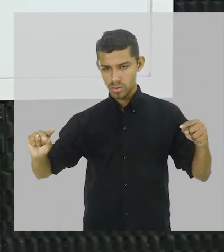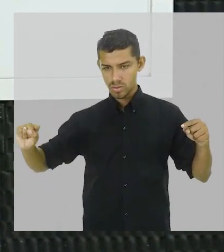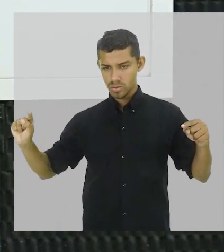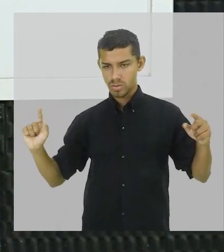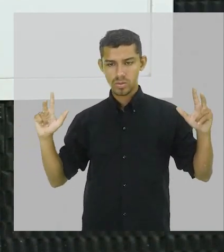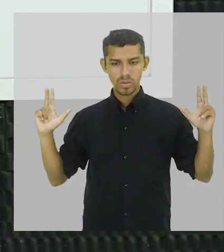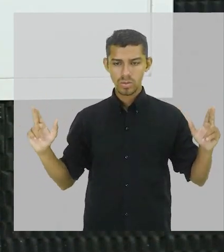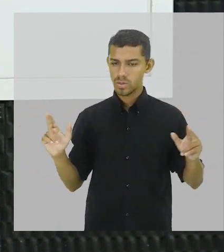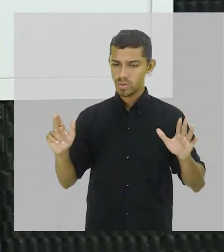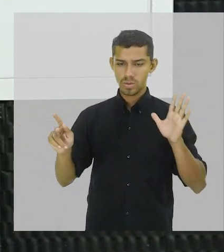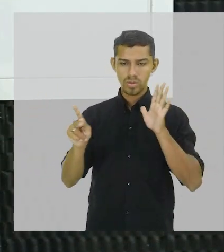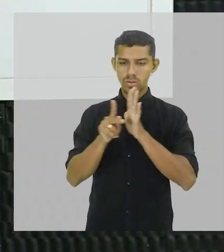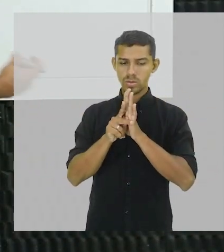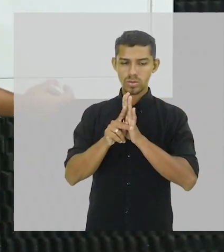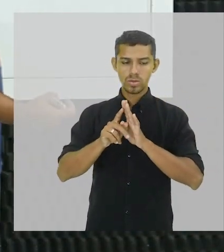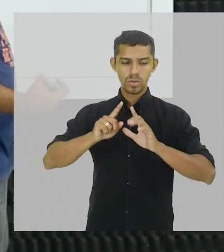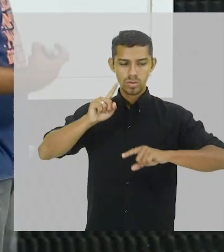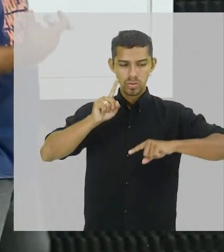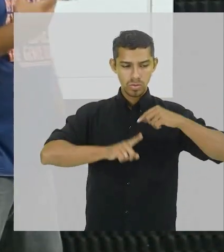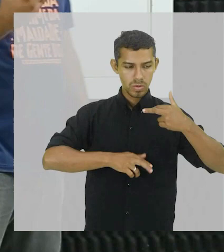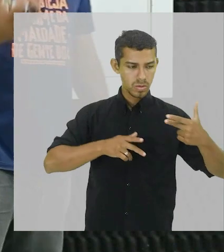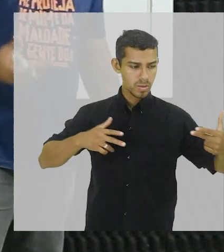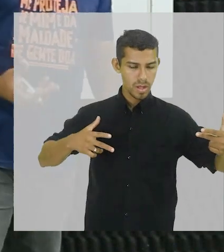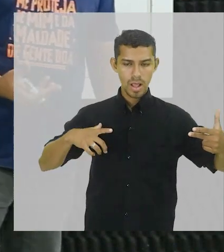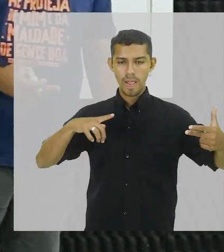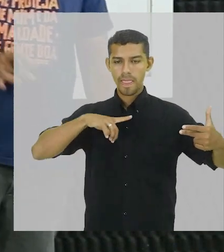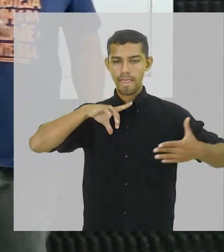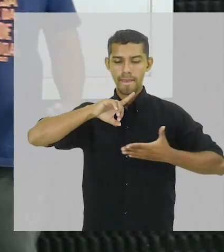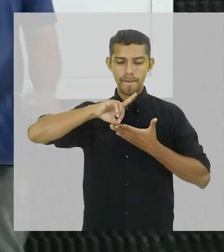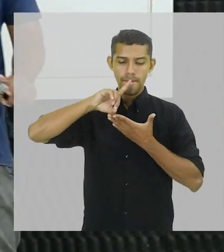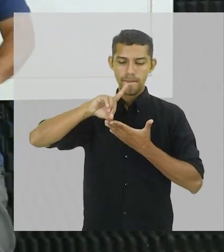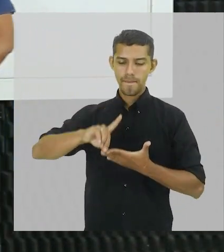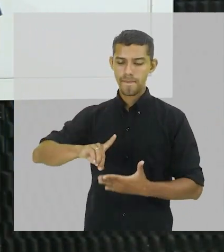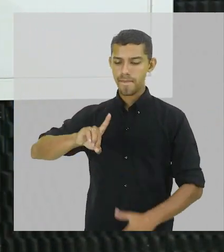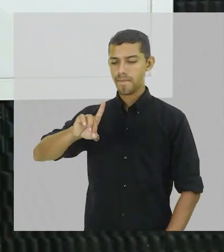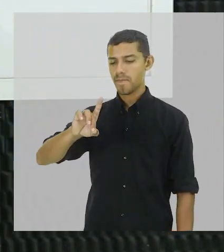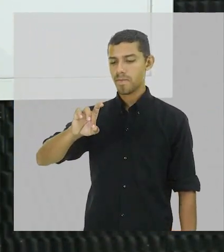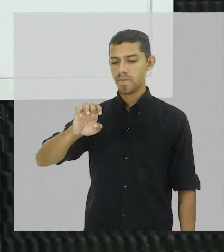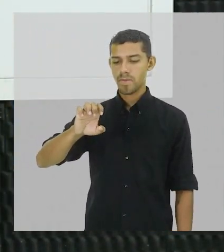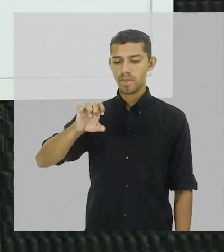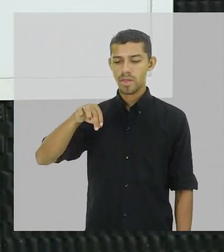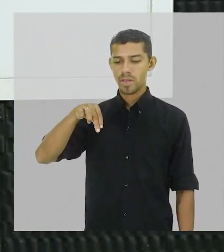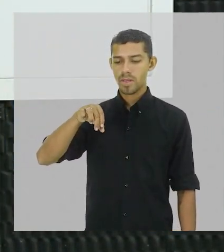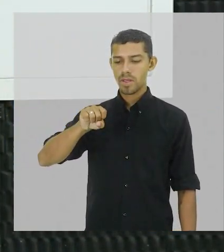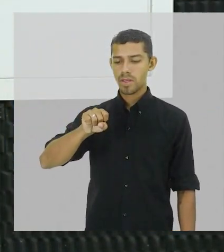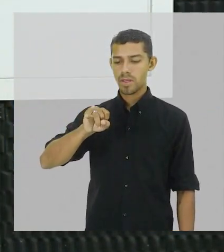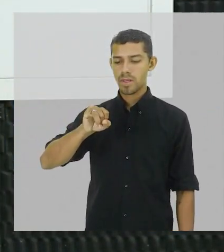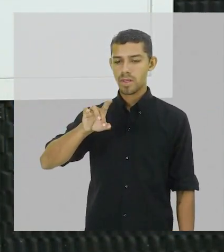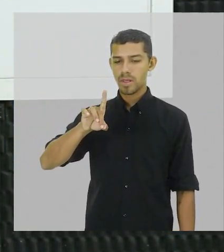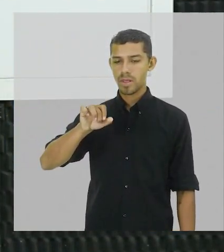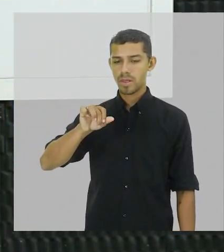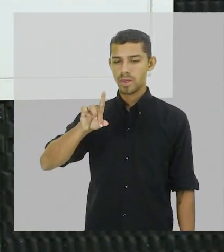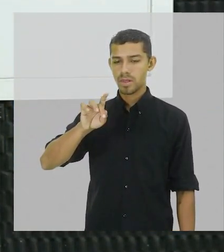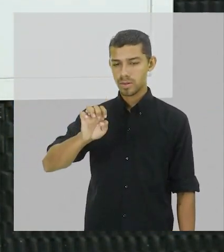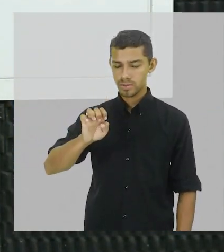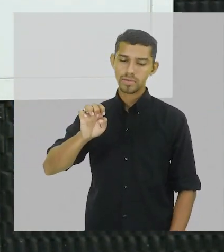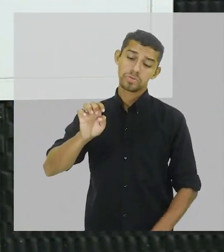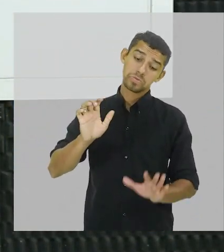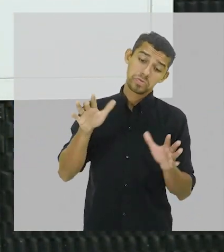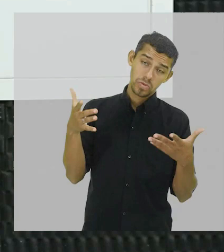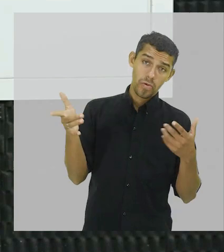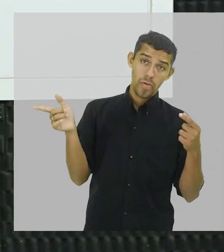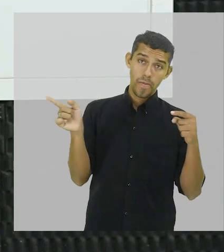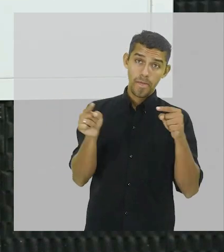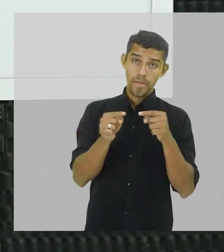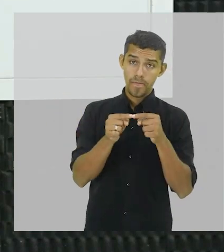mesmo material, certo? Mantém a mesma densidade. Então, é uma corda desse sentido. Uma outra coisa que a gente tem que observar é